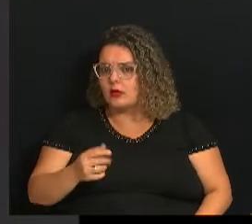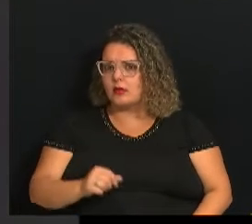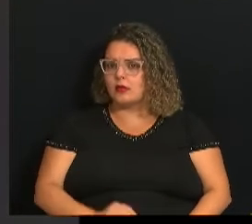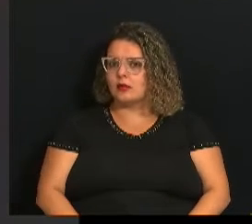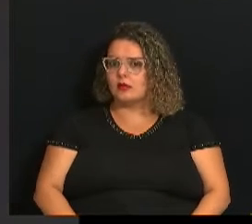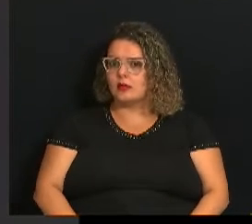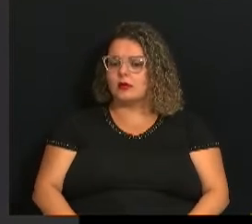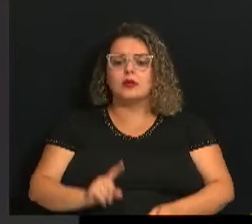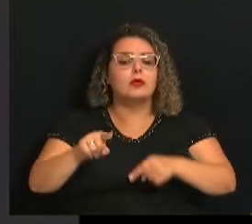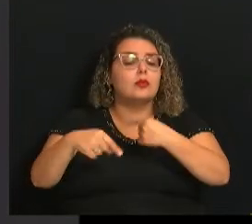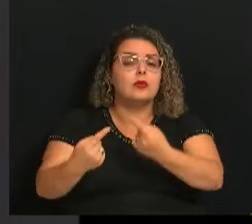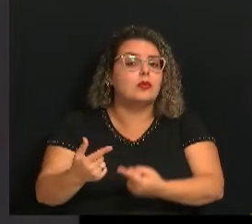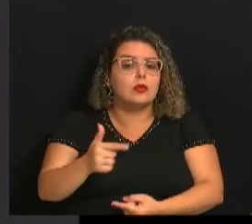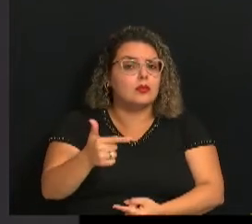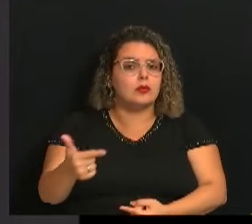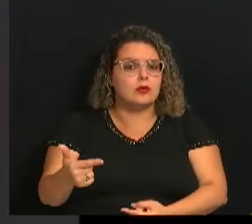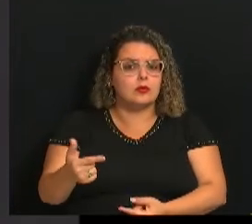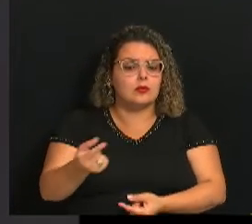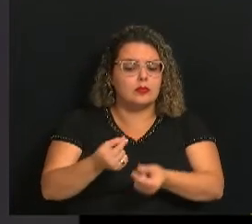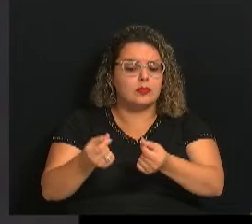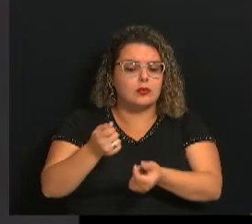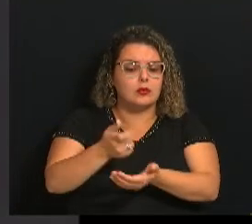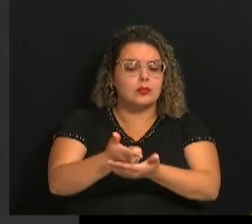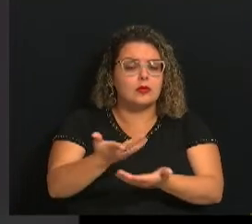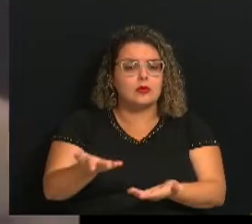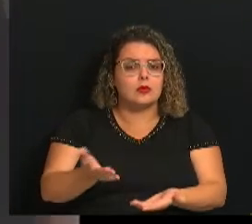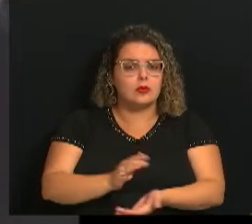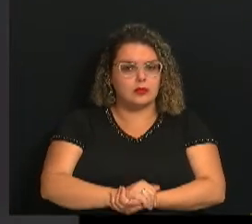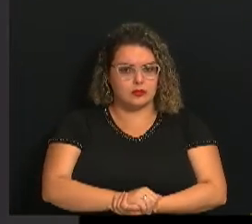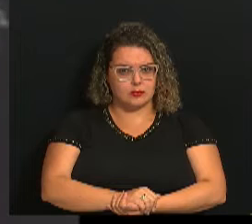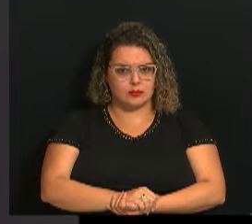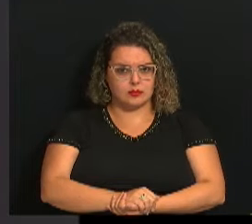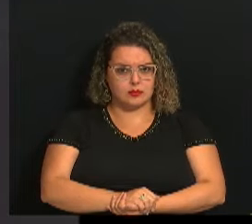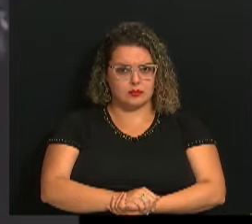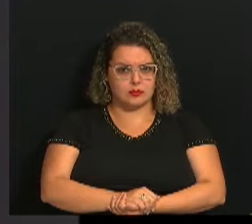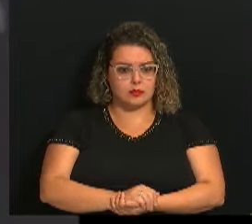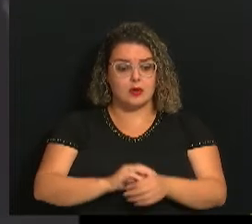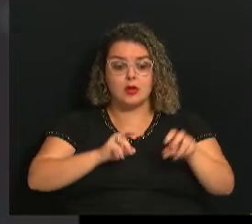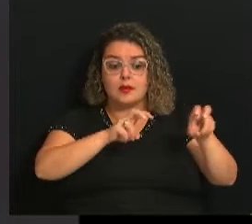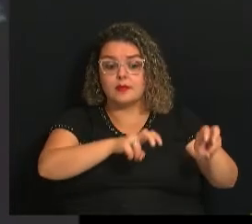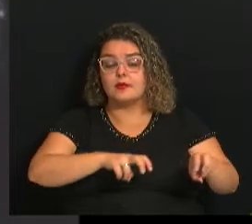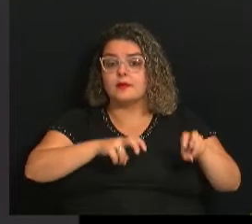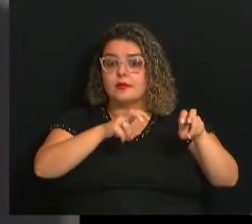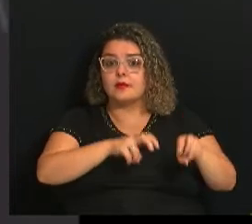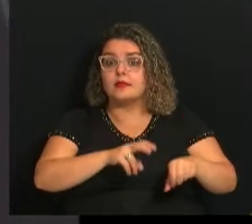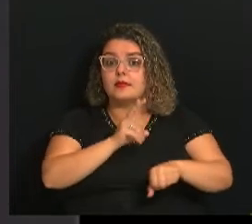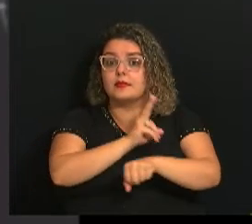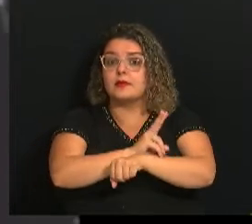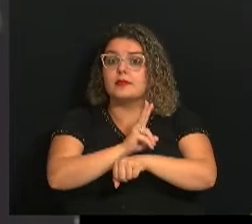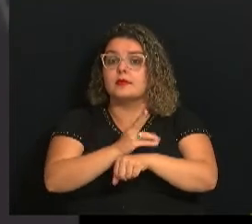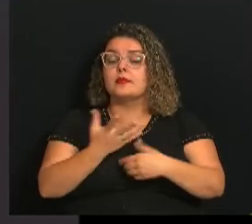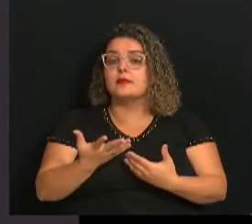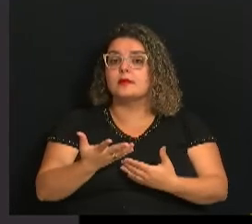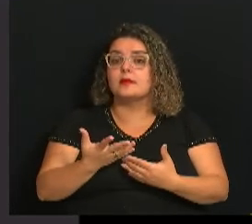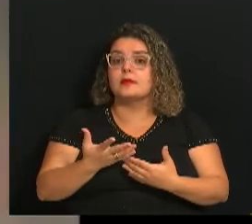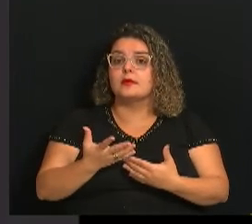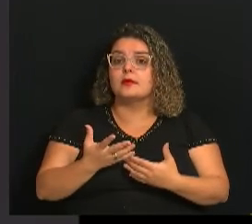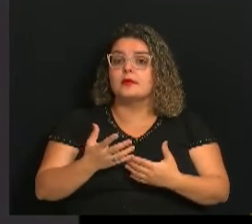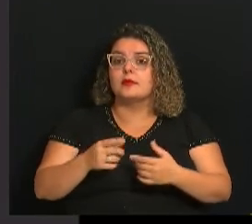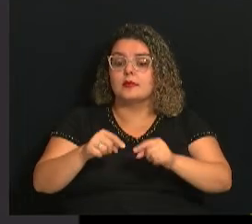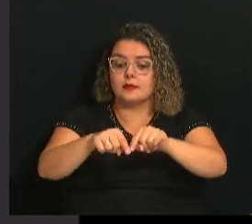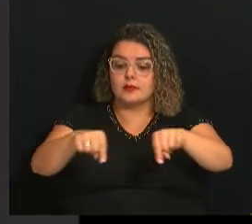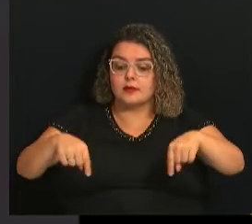que não? E outros que não? E fazendas em Campinas que foram preservadas, mas as senzalas